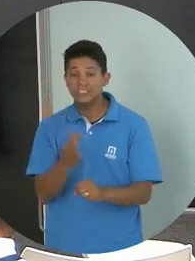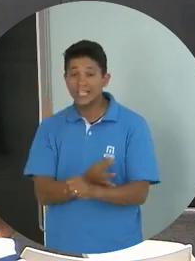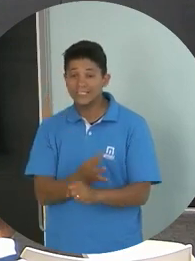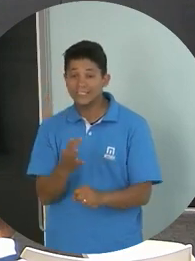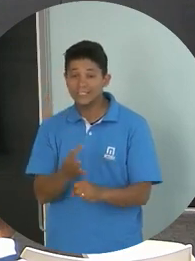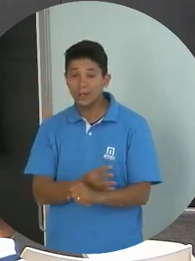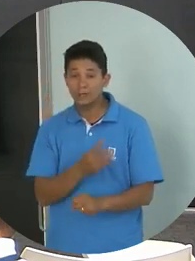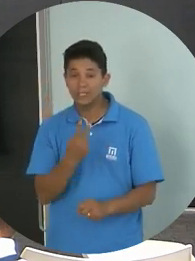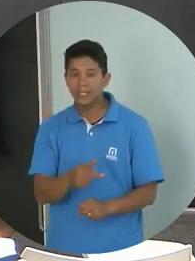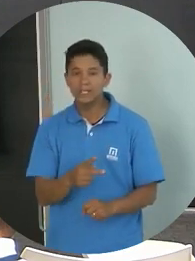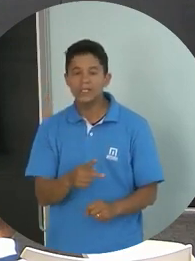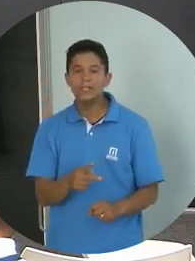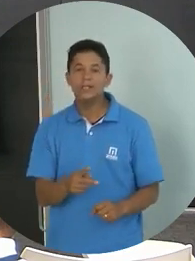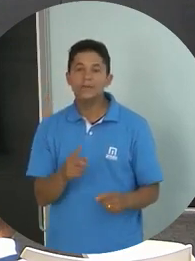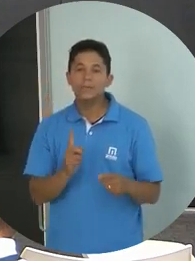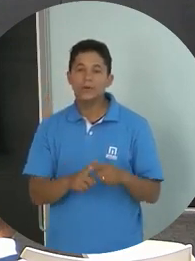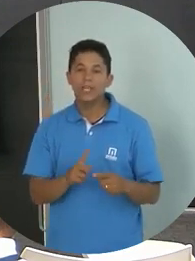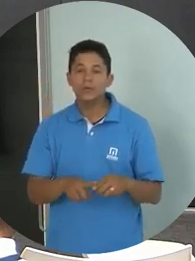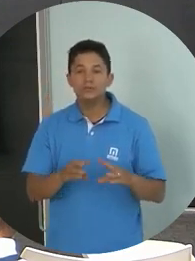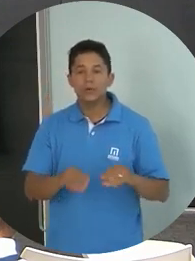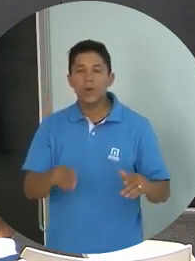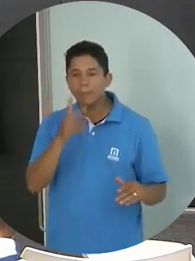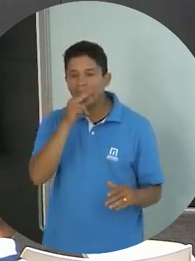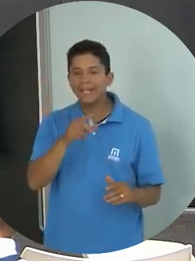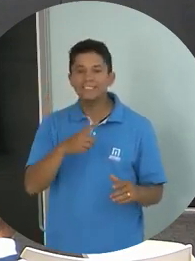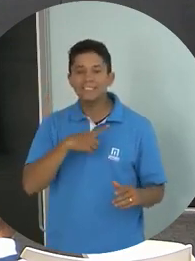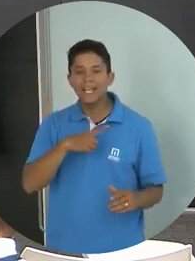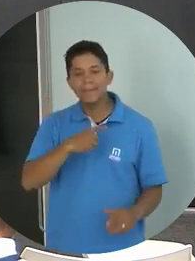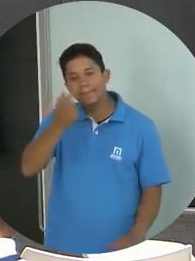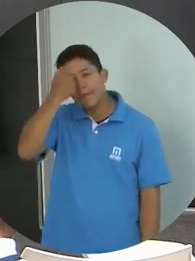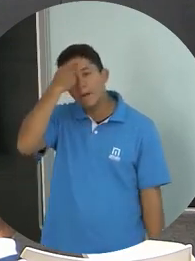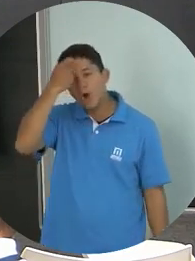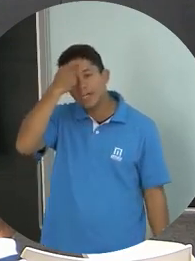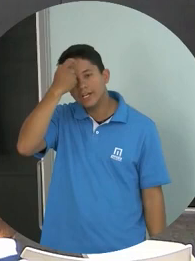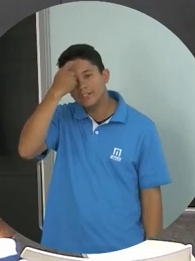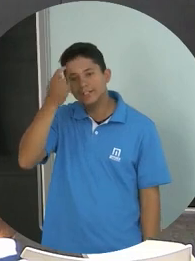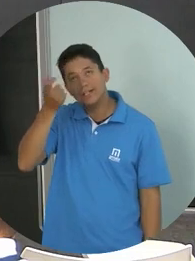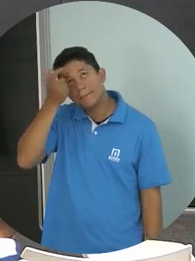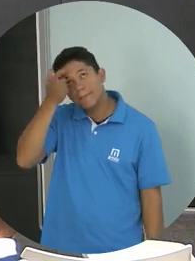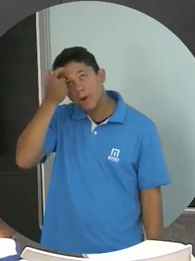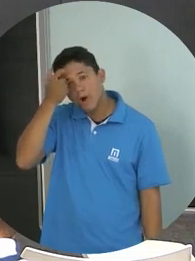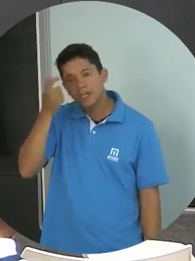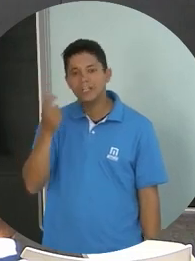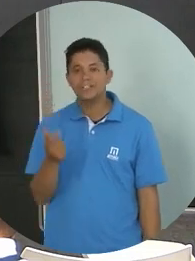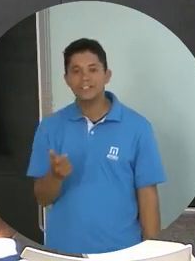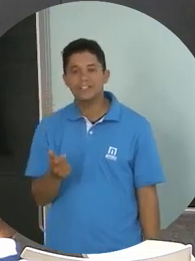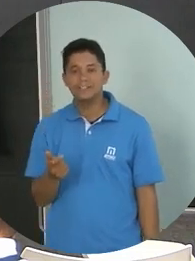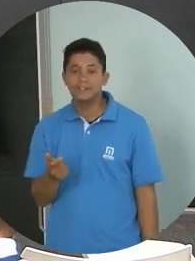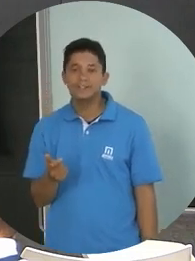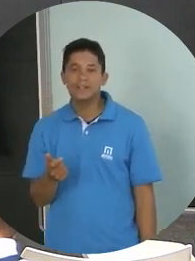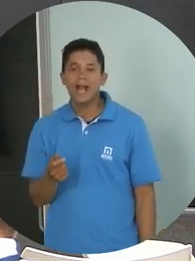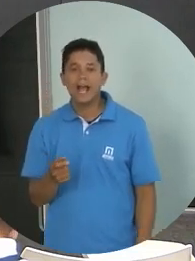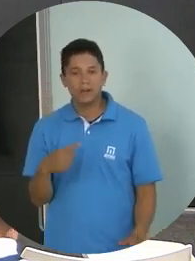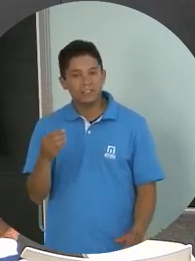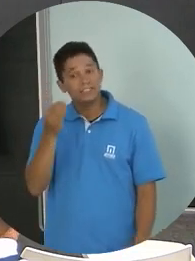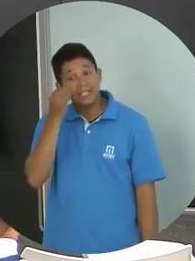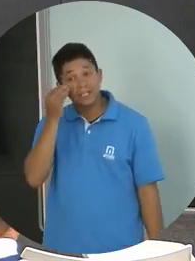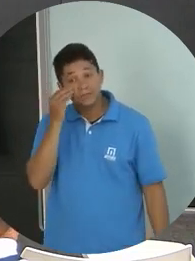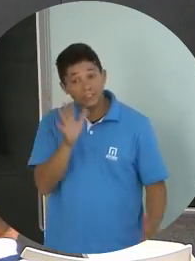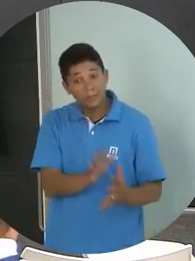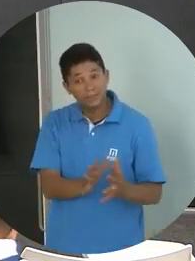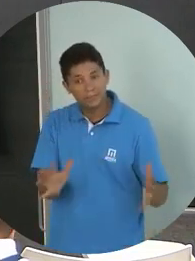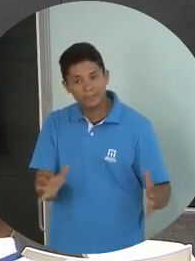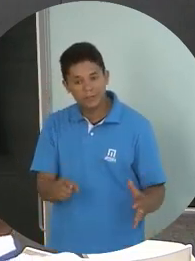uma memória ali, um ponto de sobrecarga maior, então a gente vai tentar fazer expansão para trabalhar nesses